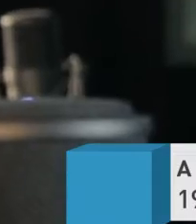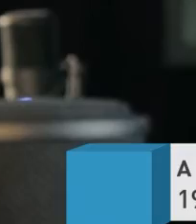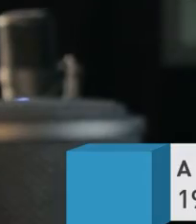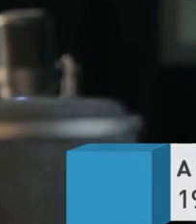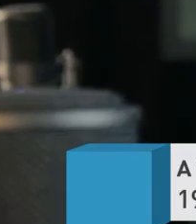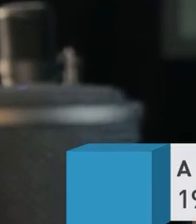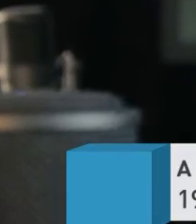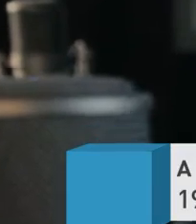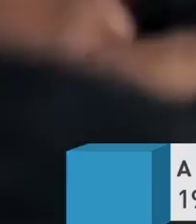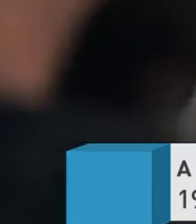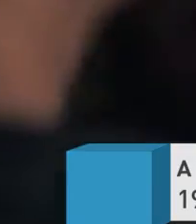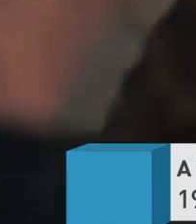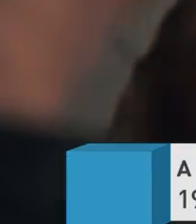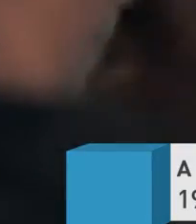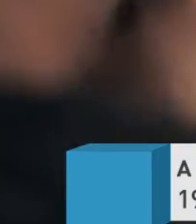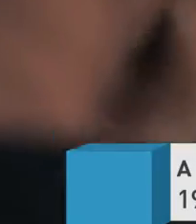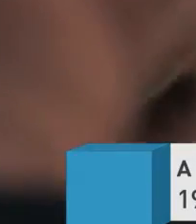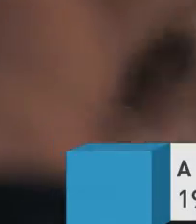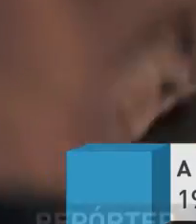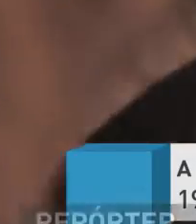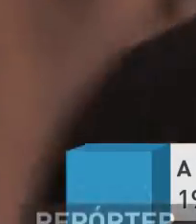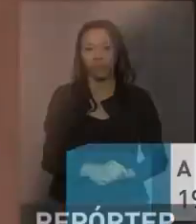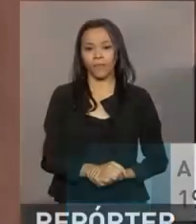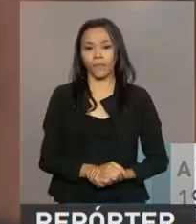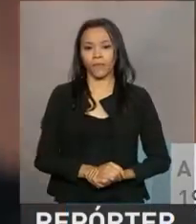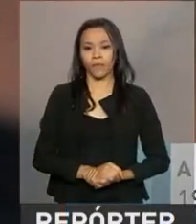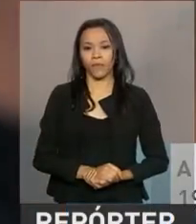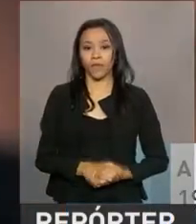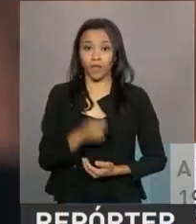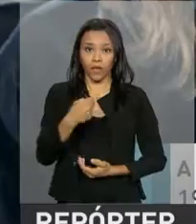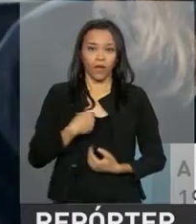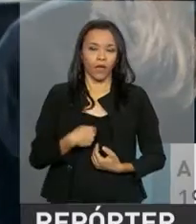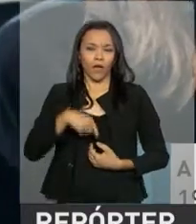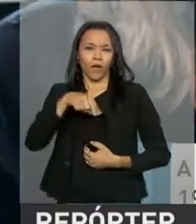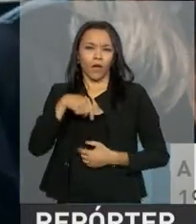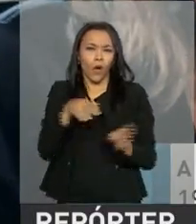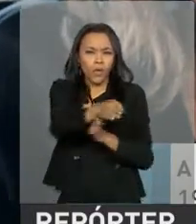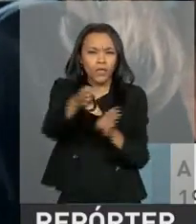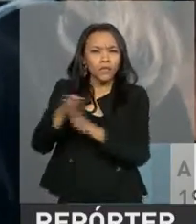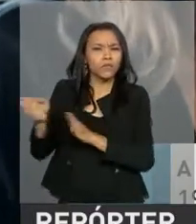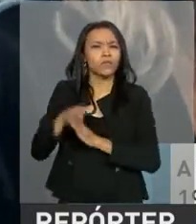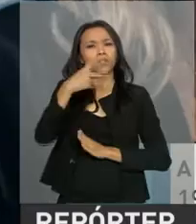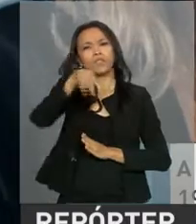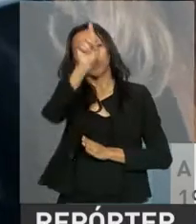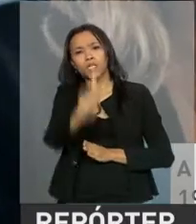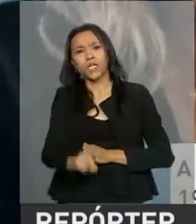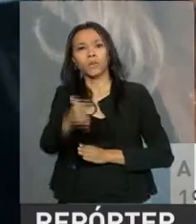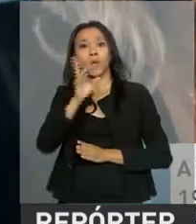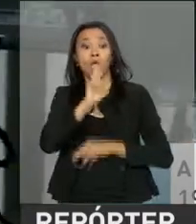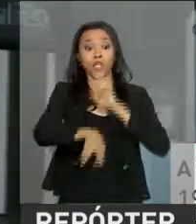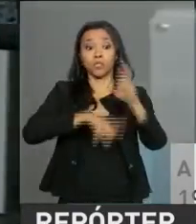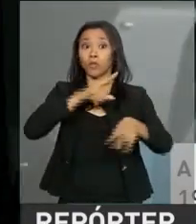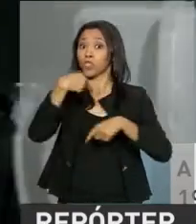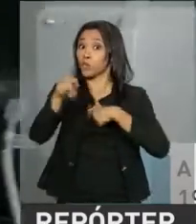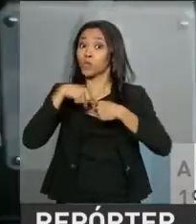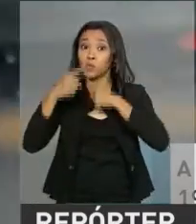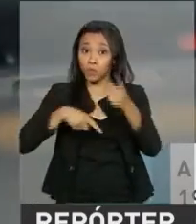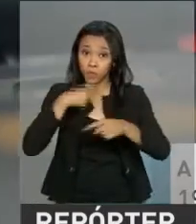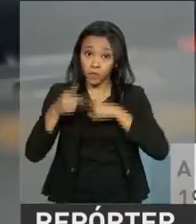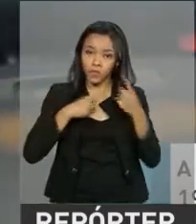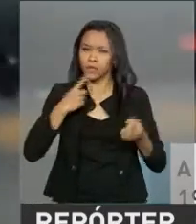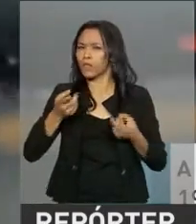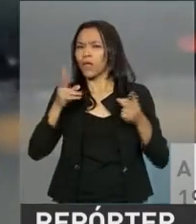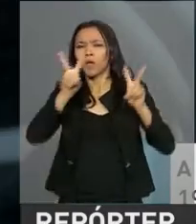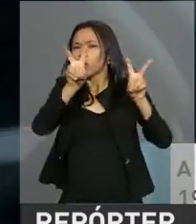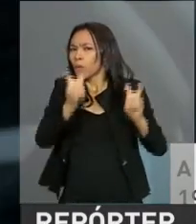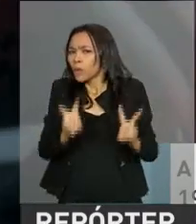Mais dinâmica, com mais serviços, orientações sobre seus direitos e respostas às suas dúvidas. Vamos falar sobre